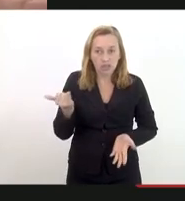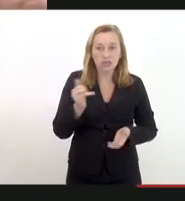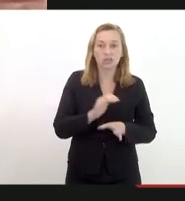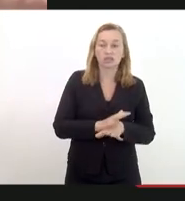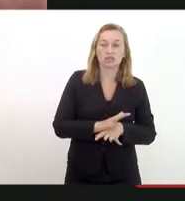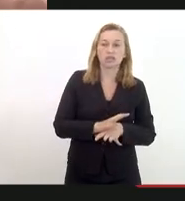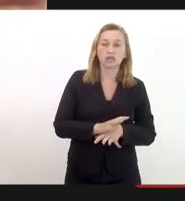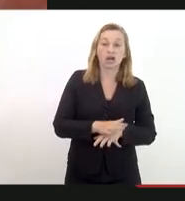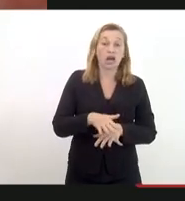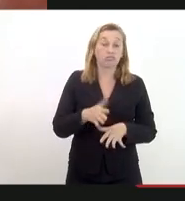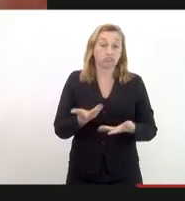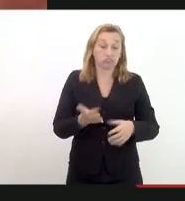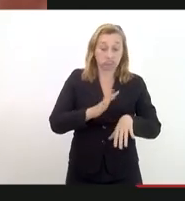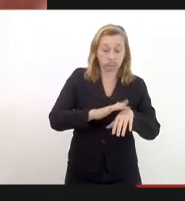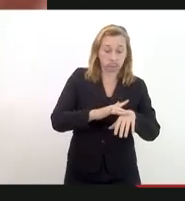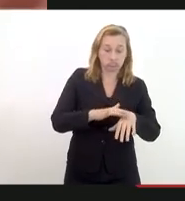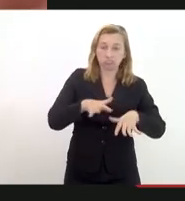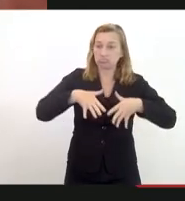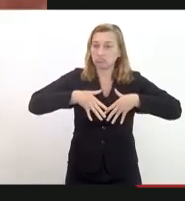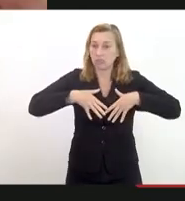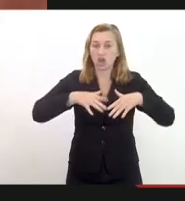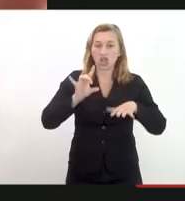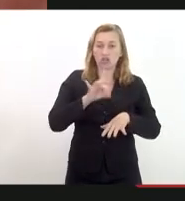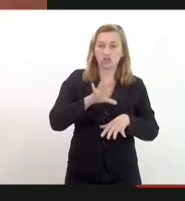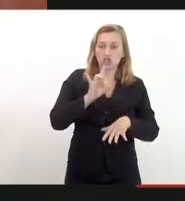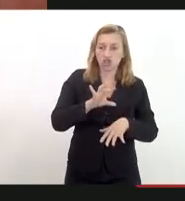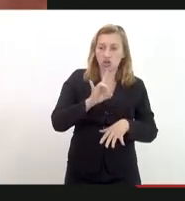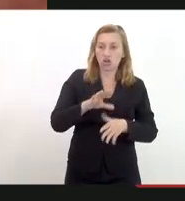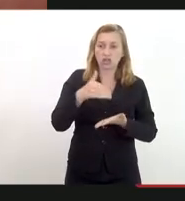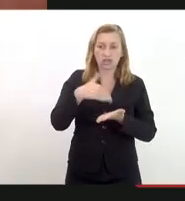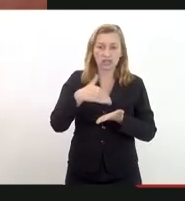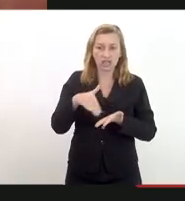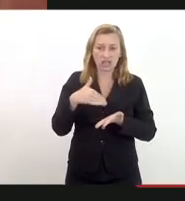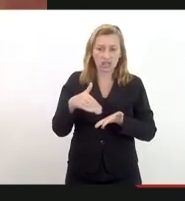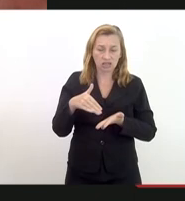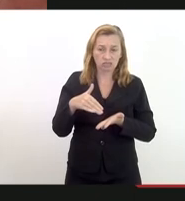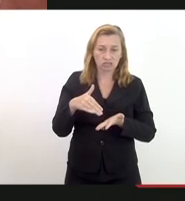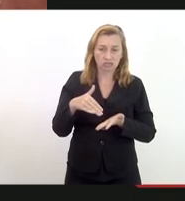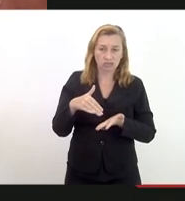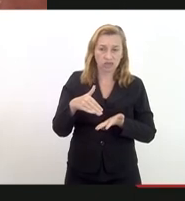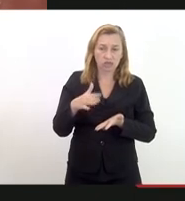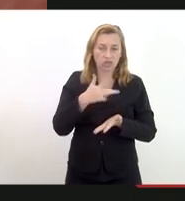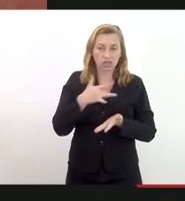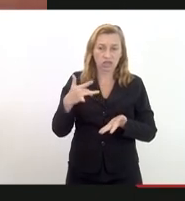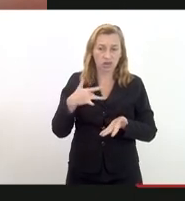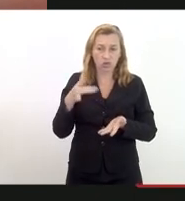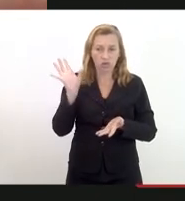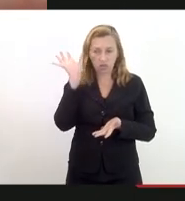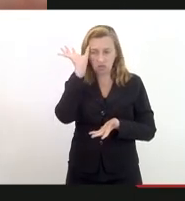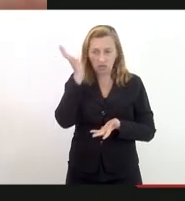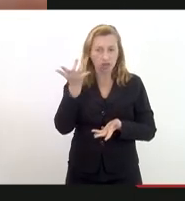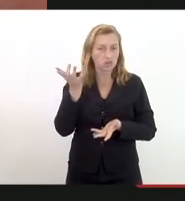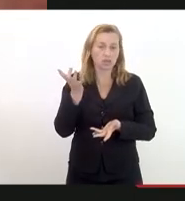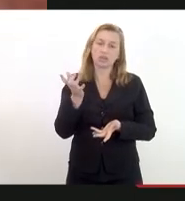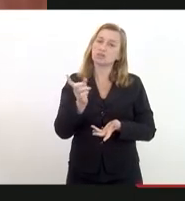resolvida somente pela Secretaria Estadual de Saúde, mas a Secretaria Estadual de Saúde tem um papel fundamental nisso.